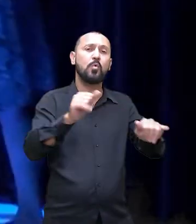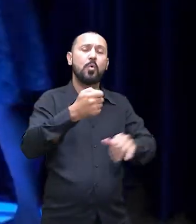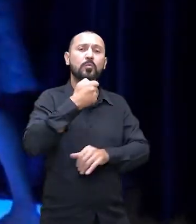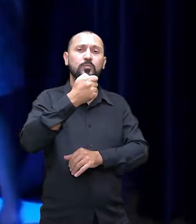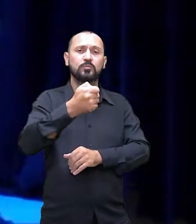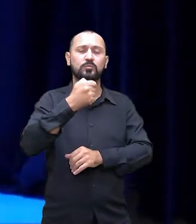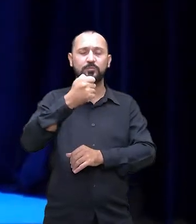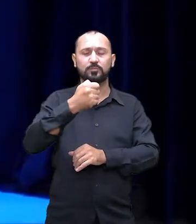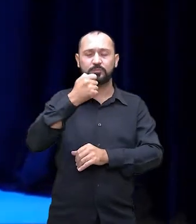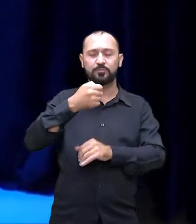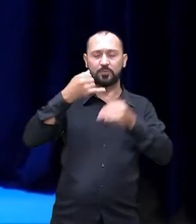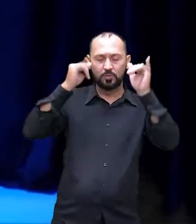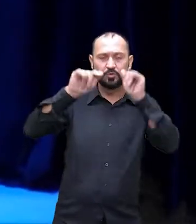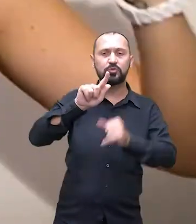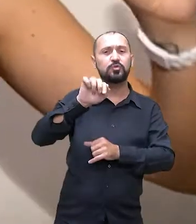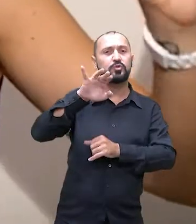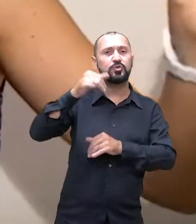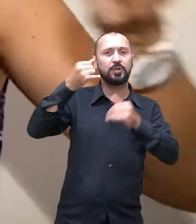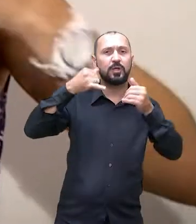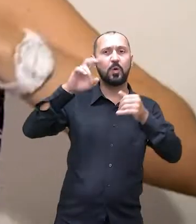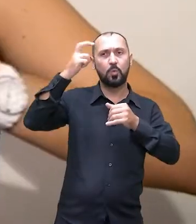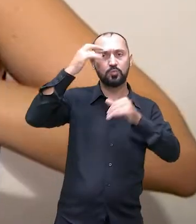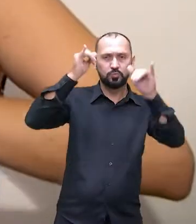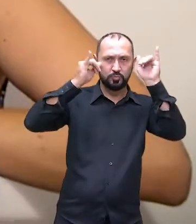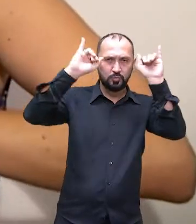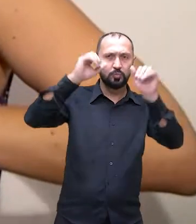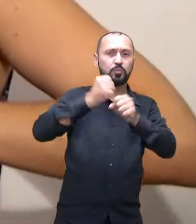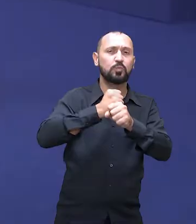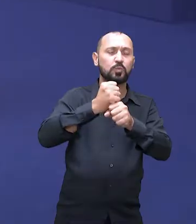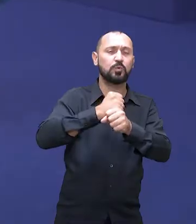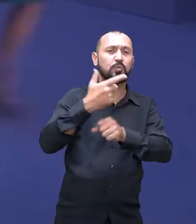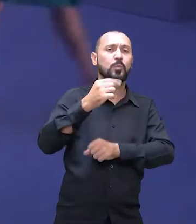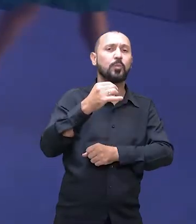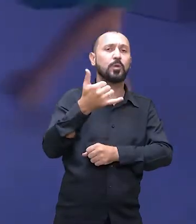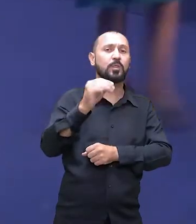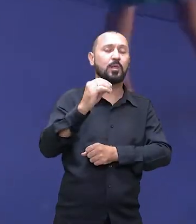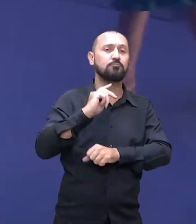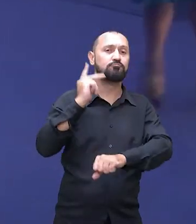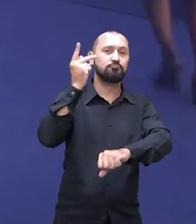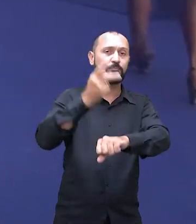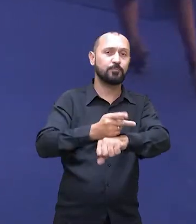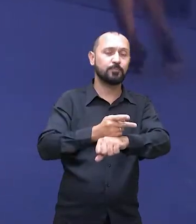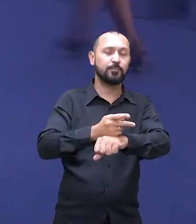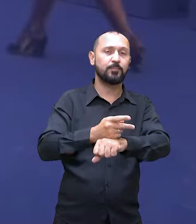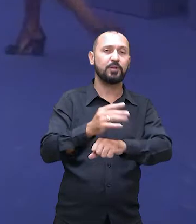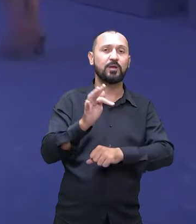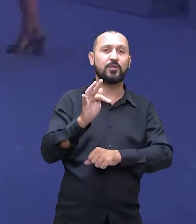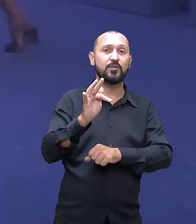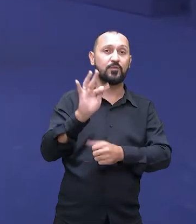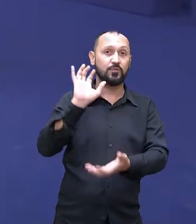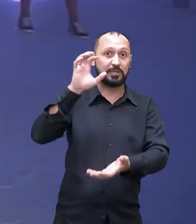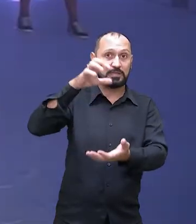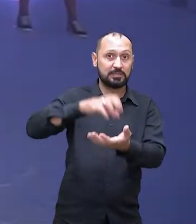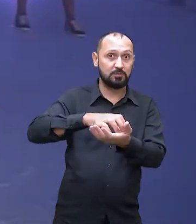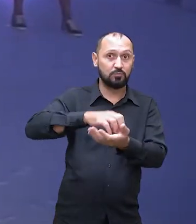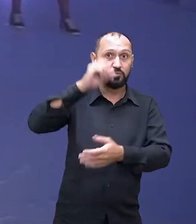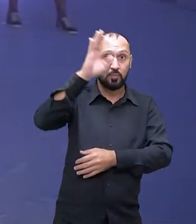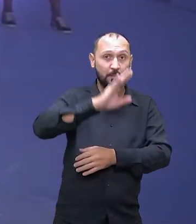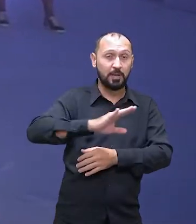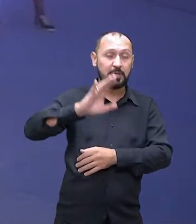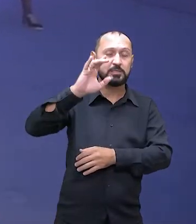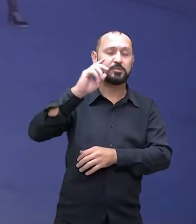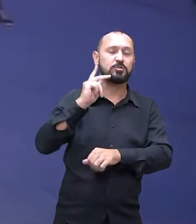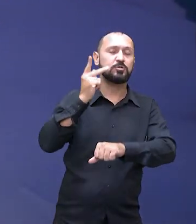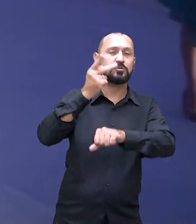Documenta Cultura Bovina em Trânsito, de 2010. Contemplado pela Funarte, Fundação Nacional de Artes, com